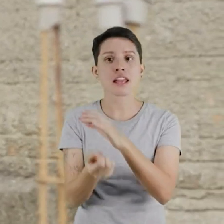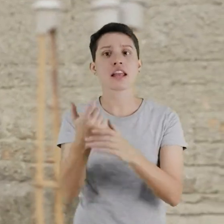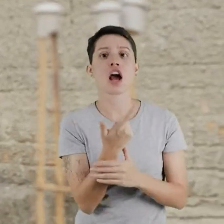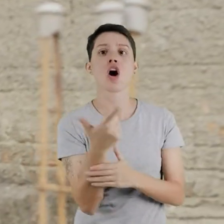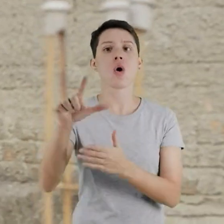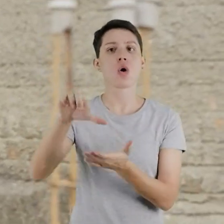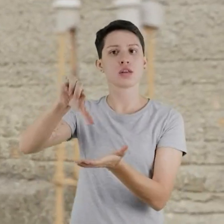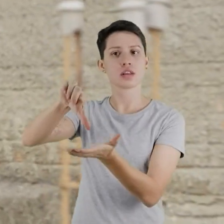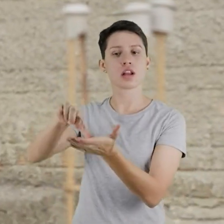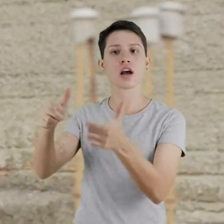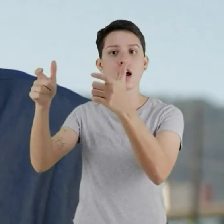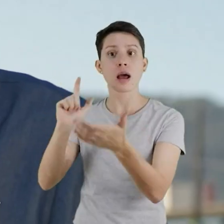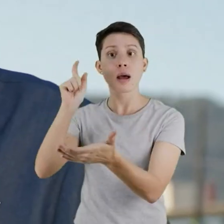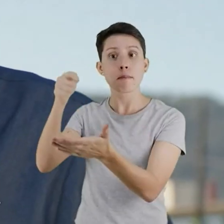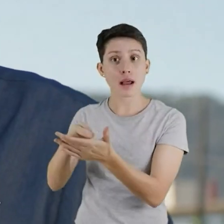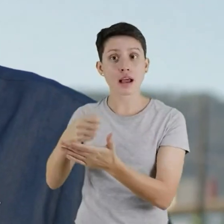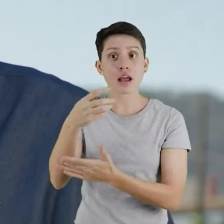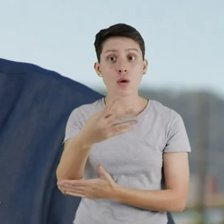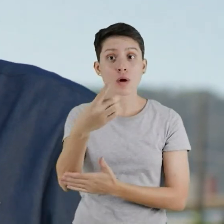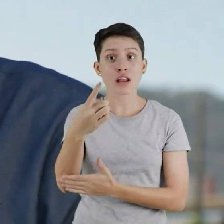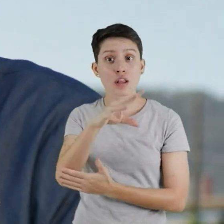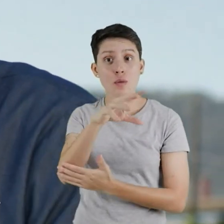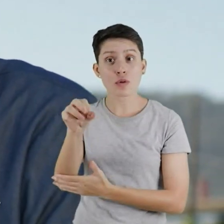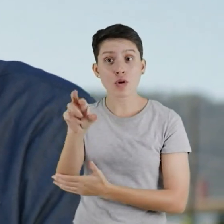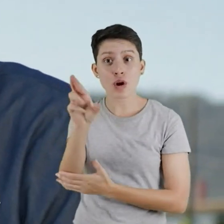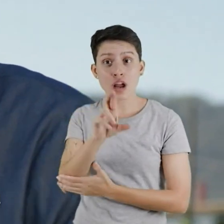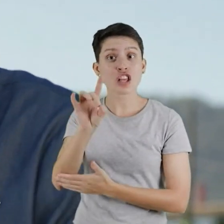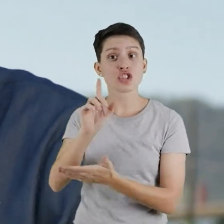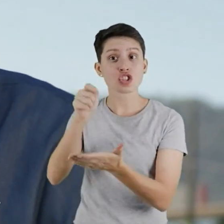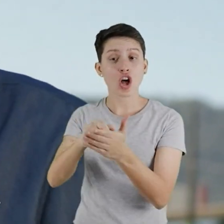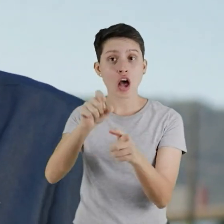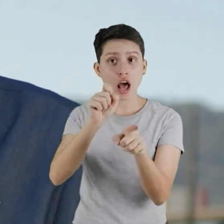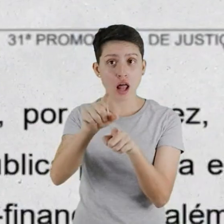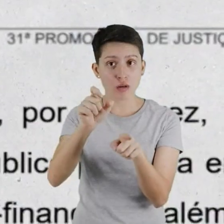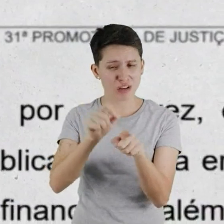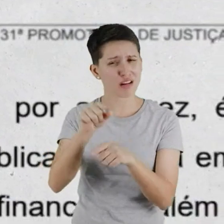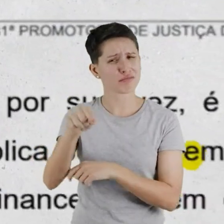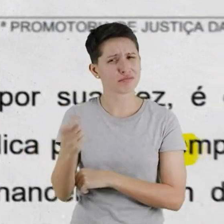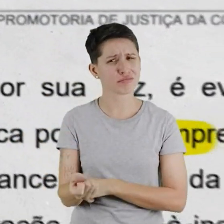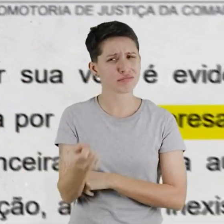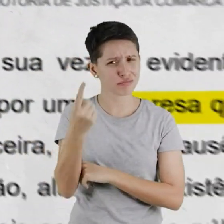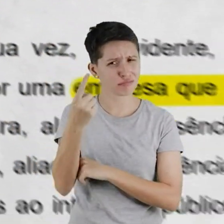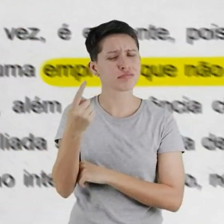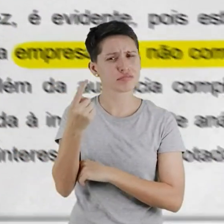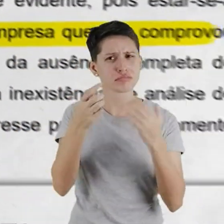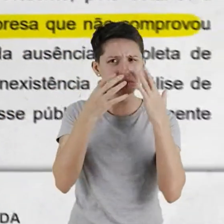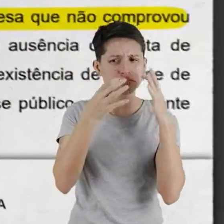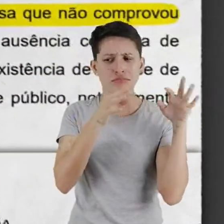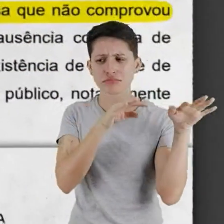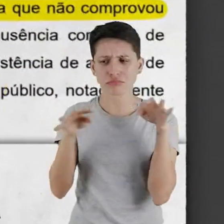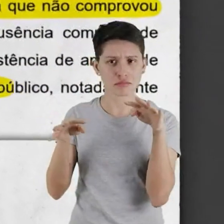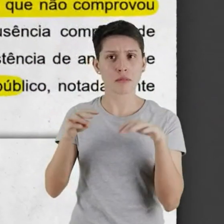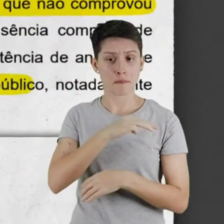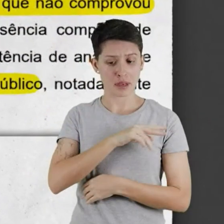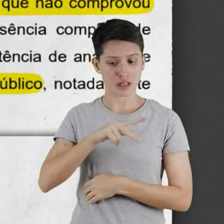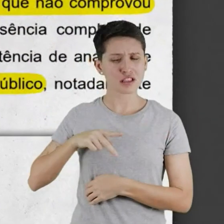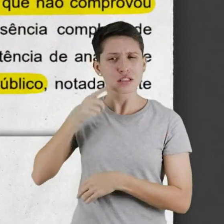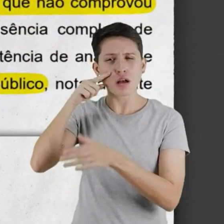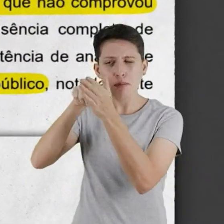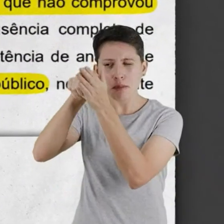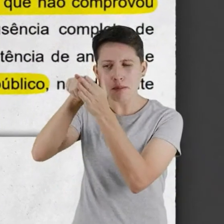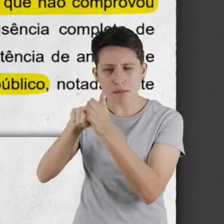abriram a unidade em outro lugar, pagando 41 milhões de reais só em aluguel. Um fato tão estranho que chamou a atenção do Ministério